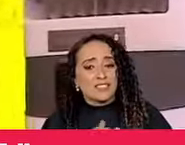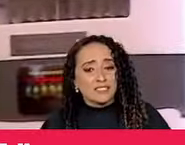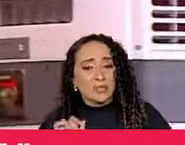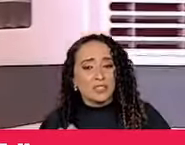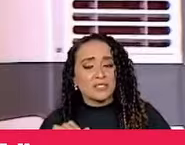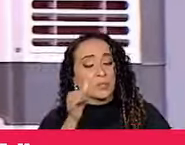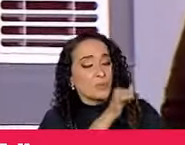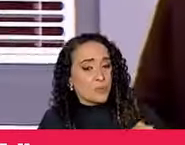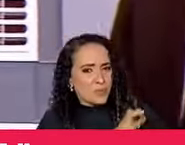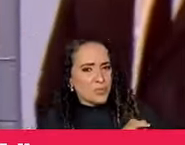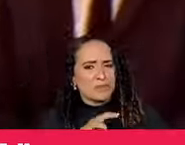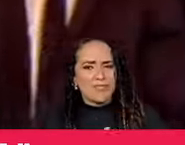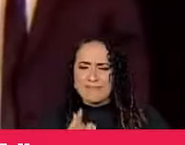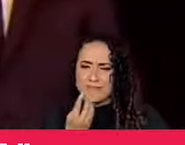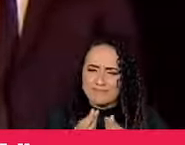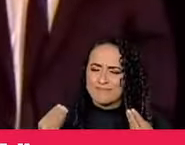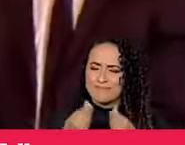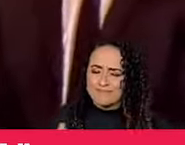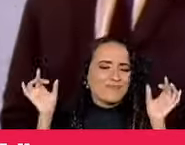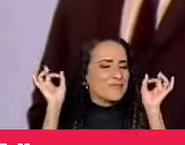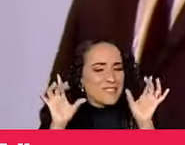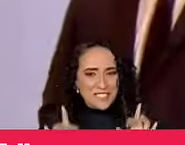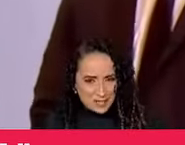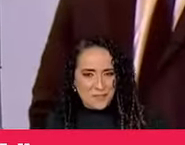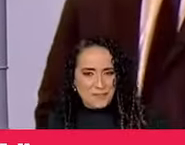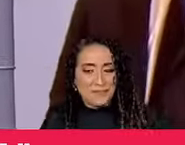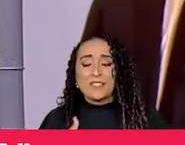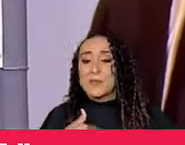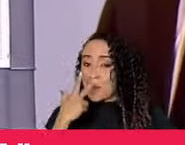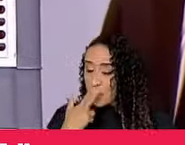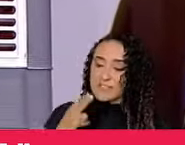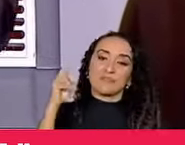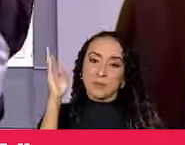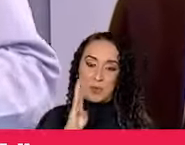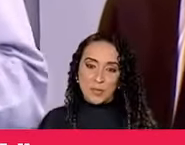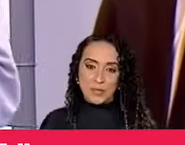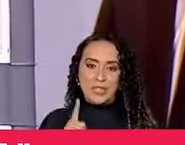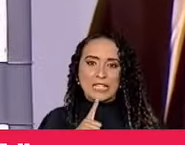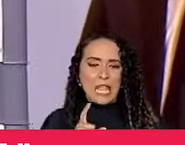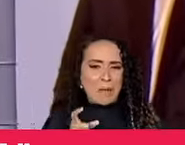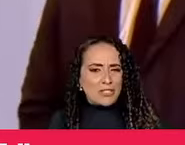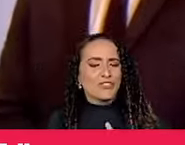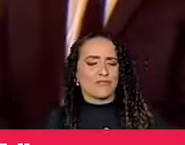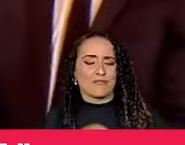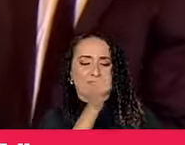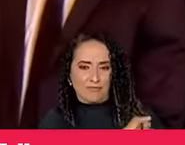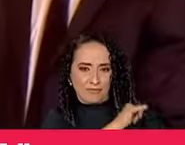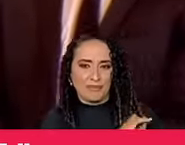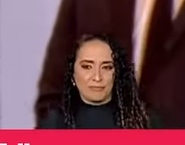que o Rio tem uma coisa especial. Eu acho que o Brasil tem uma dívida com o Rio de